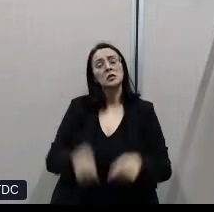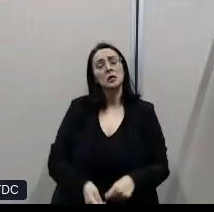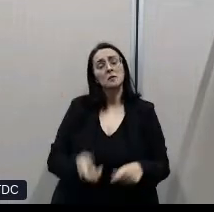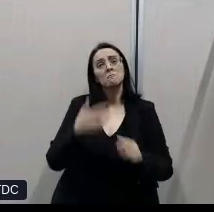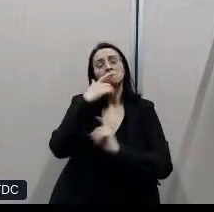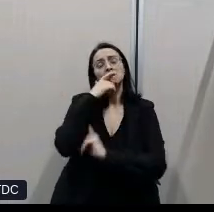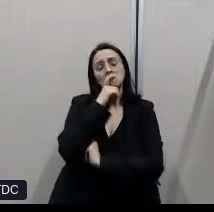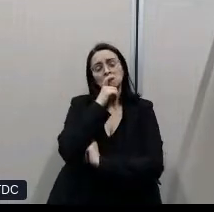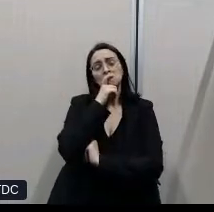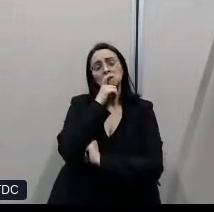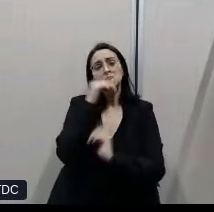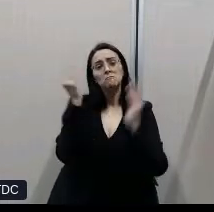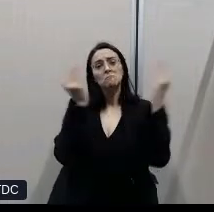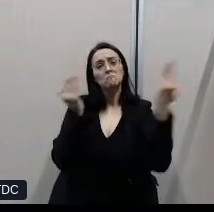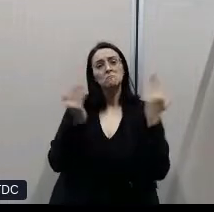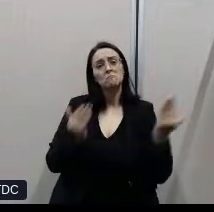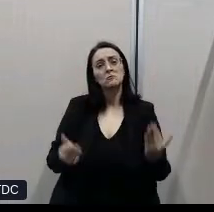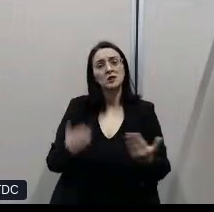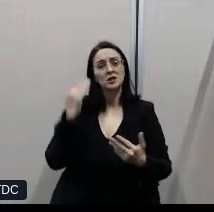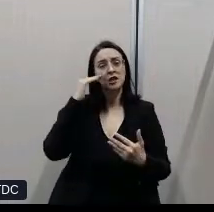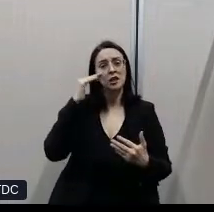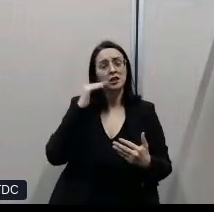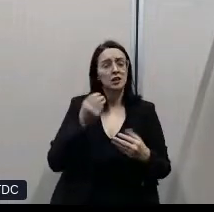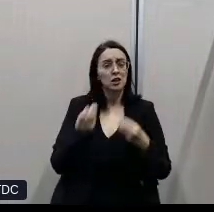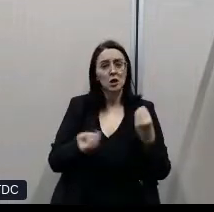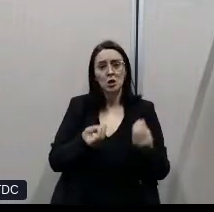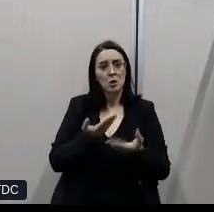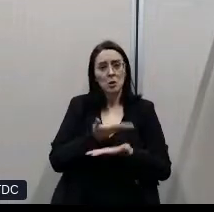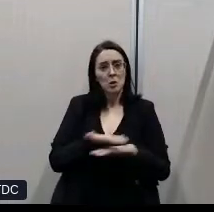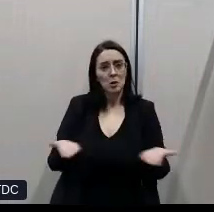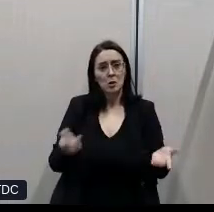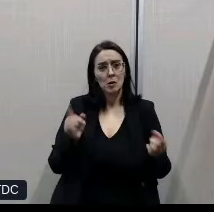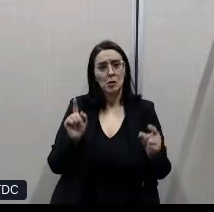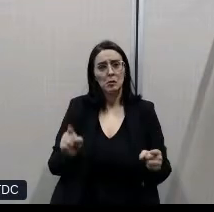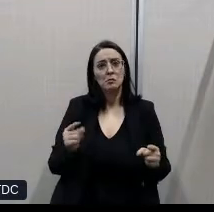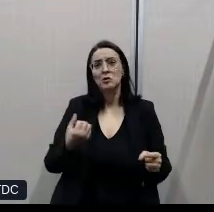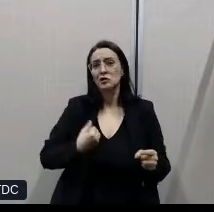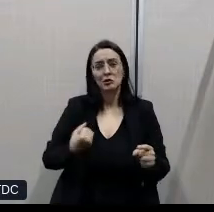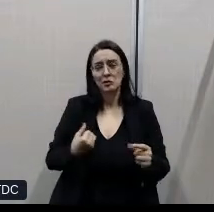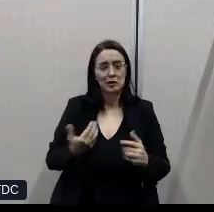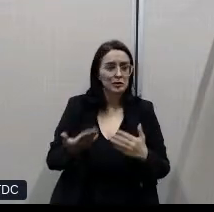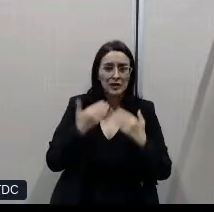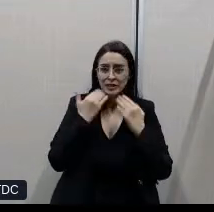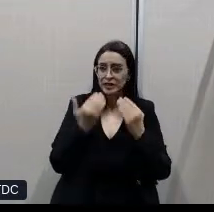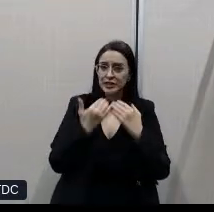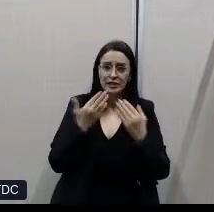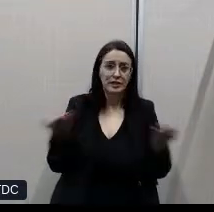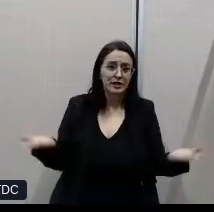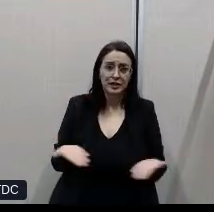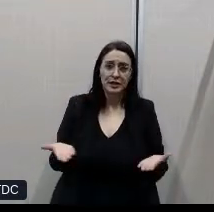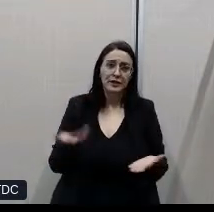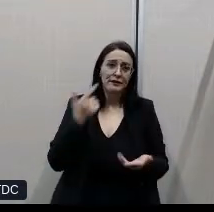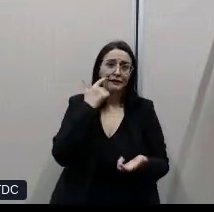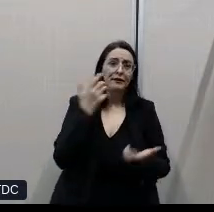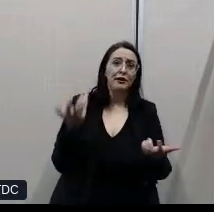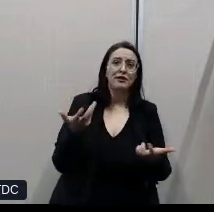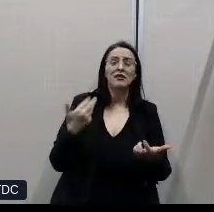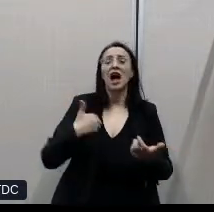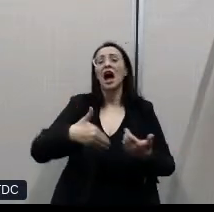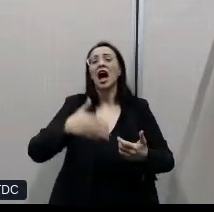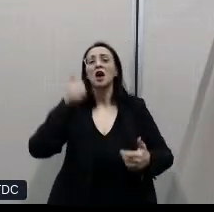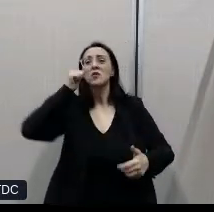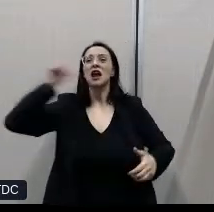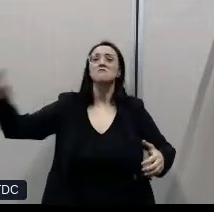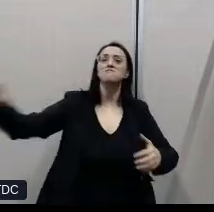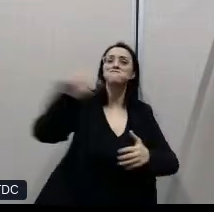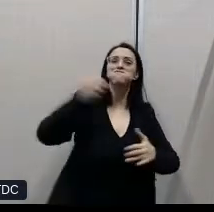a fazer um comparativo e entender de onde vem esses números. E não adianta agora a gente querer empurrar as mulheres